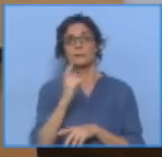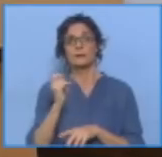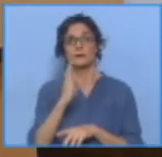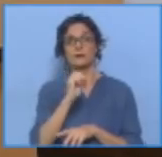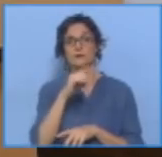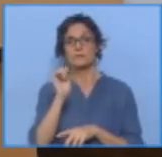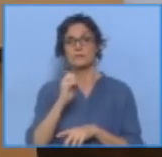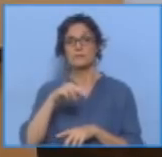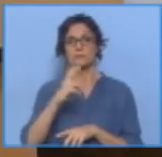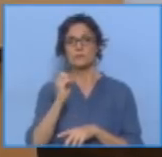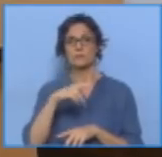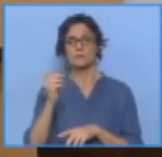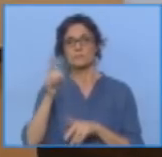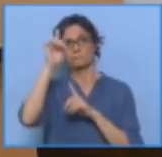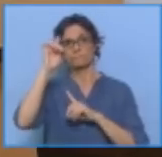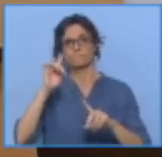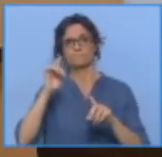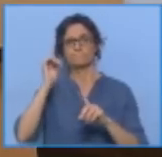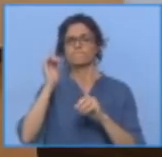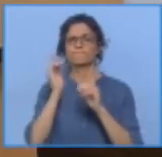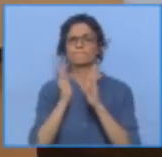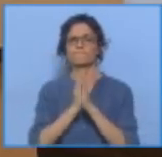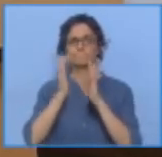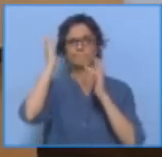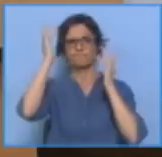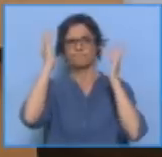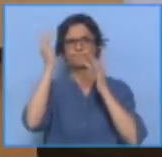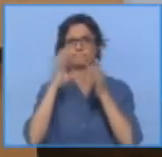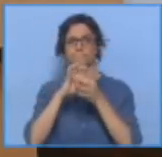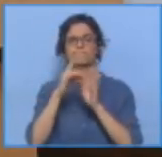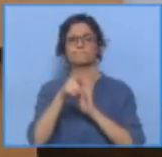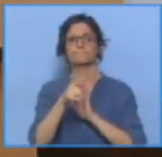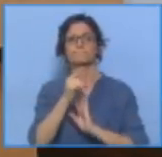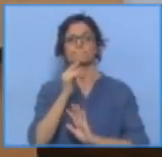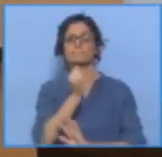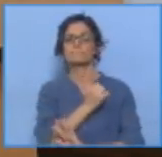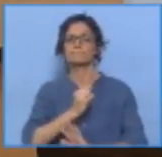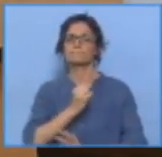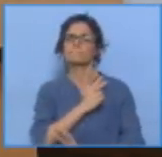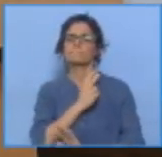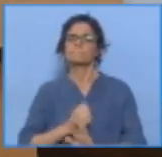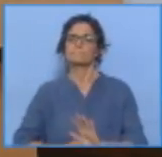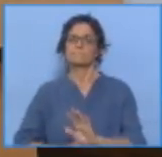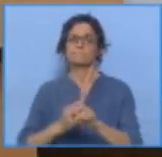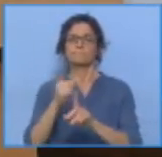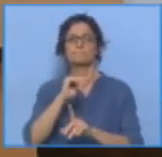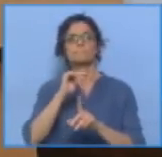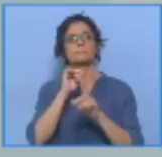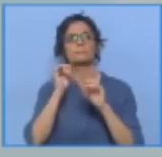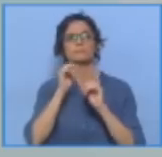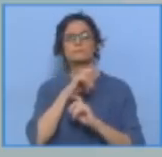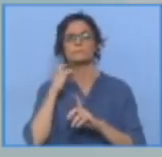de Teologia na Universidade Católica Portuguesa, e também do Padre Marcelino Ferreira, da Arquidiocese de Braga,